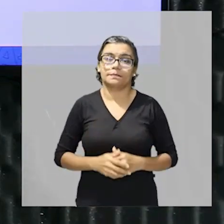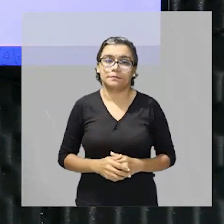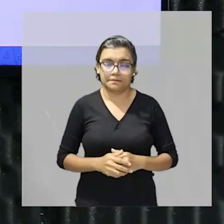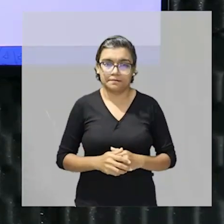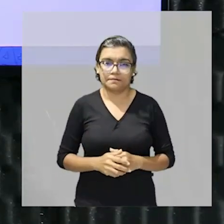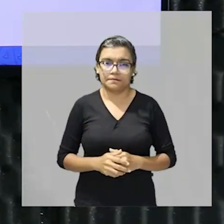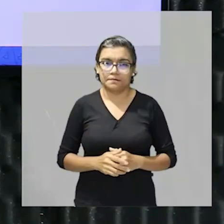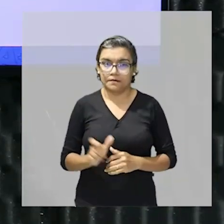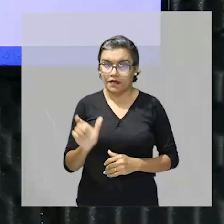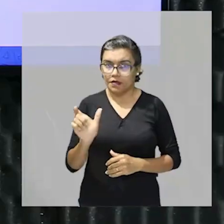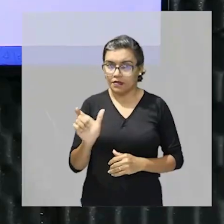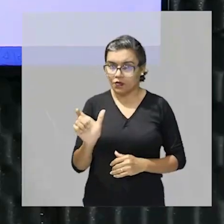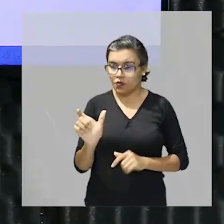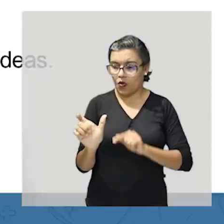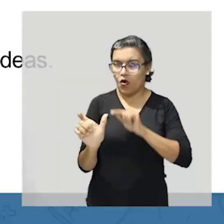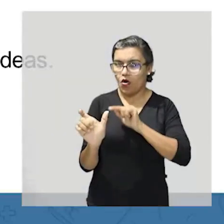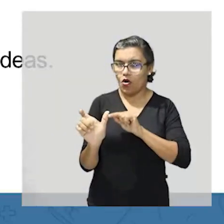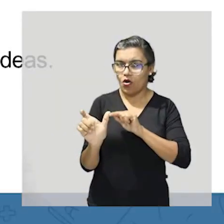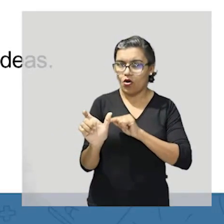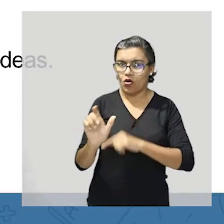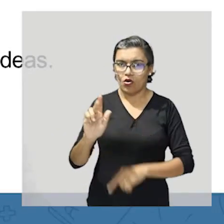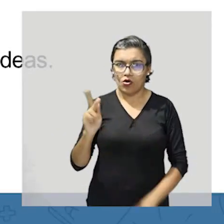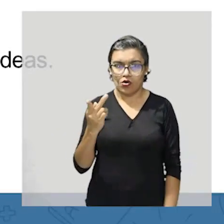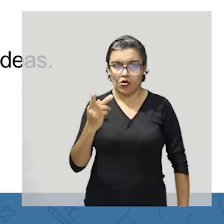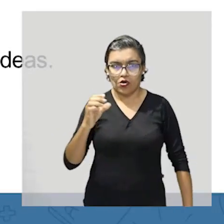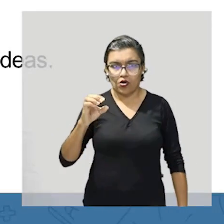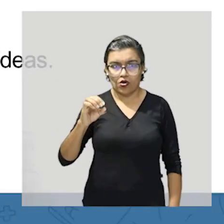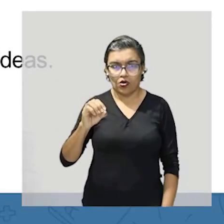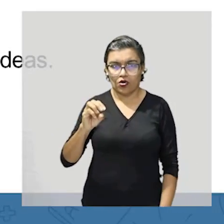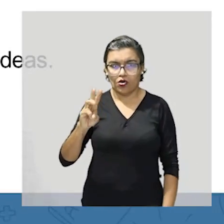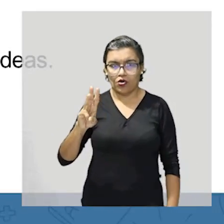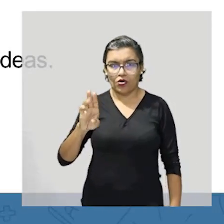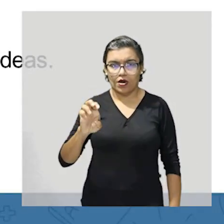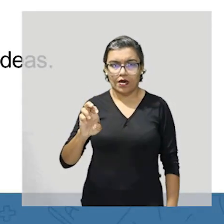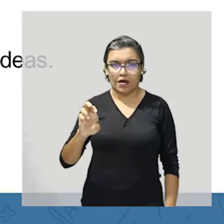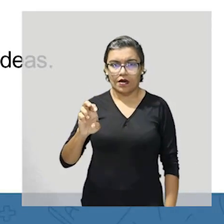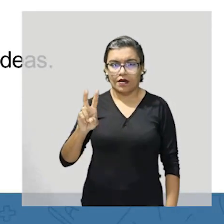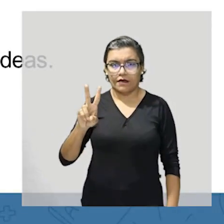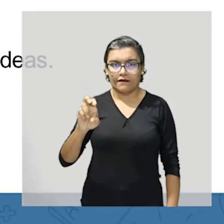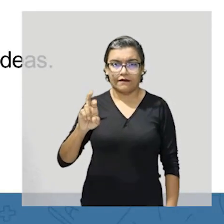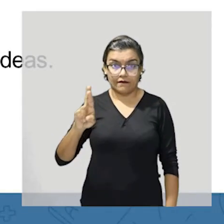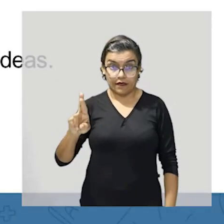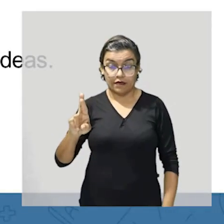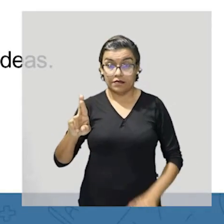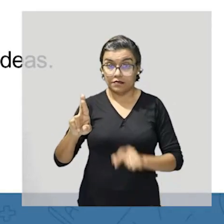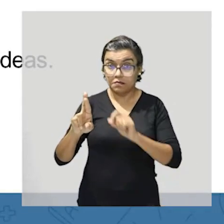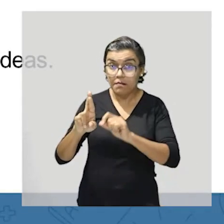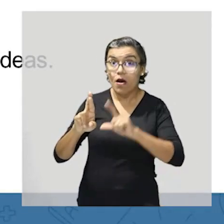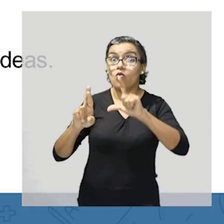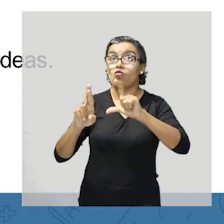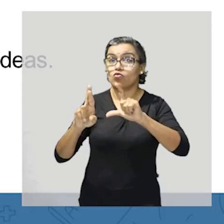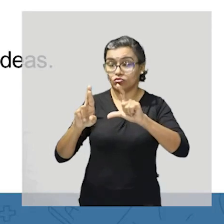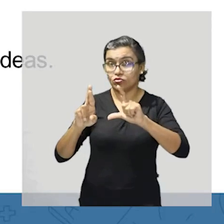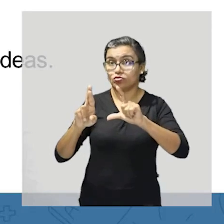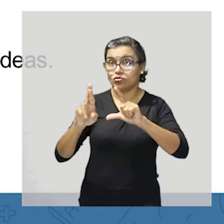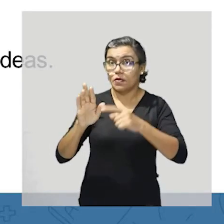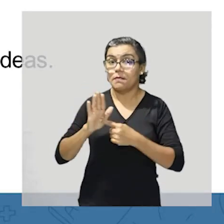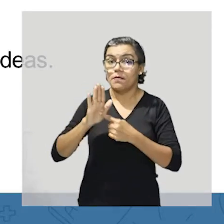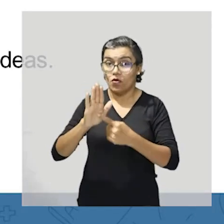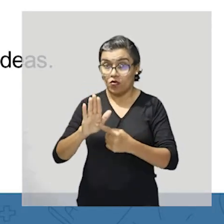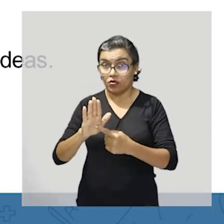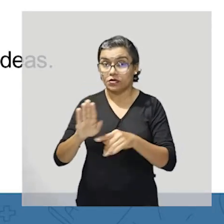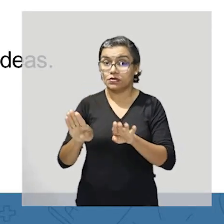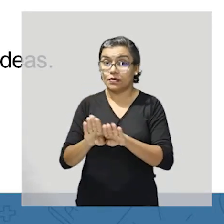aqui em letra maiúscula em itálico, however e so. Aí ele quer saber de você, essas